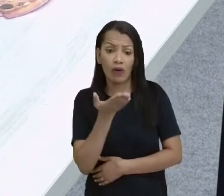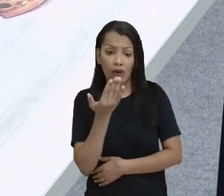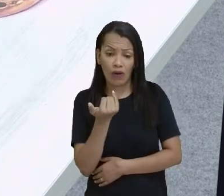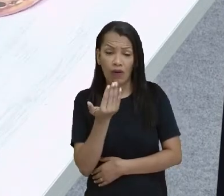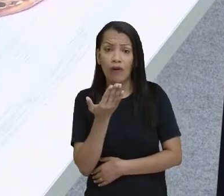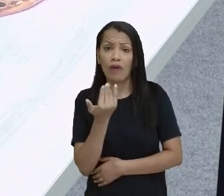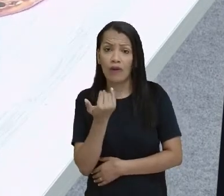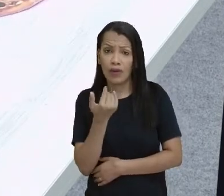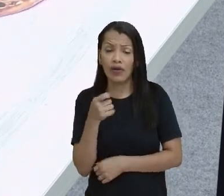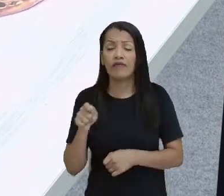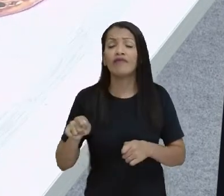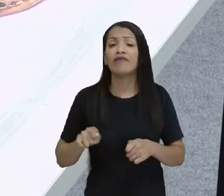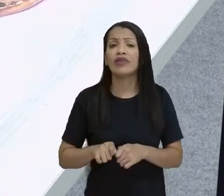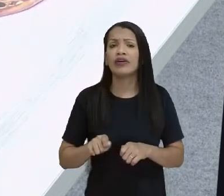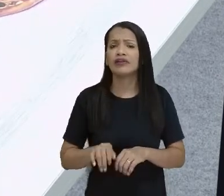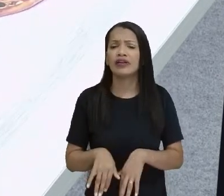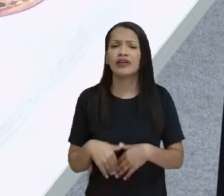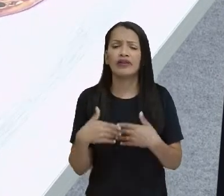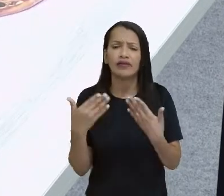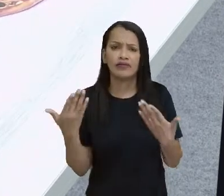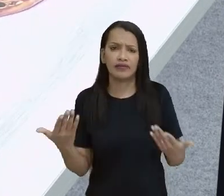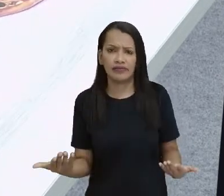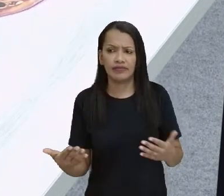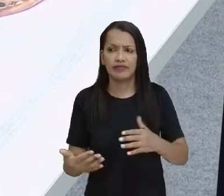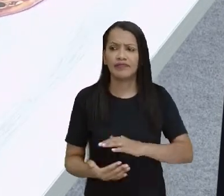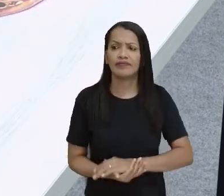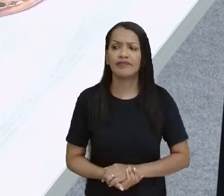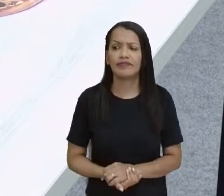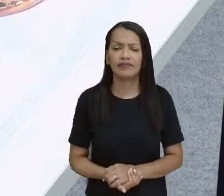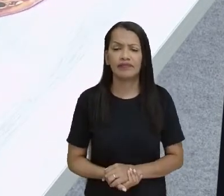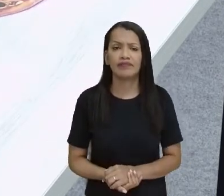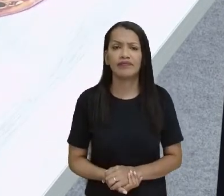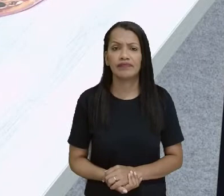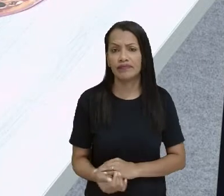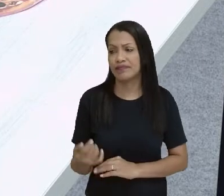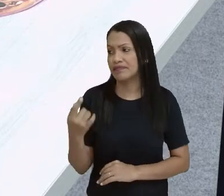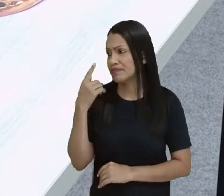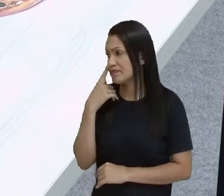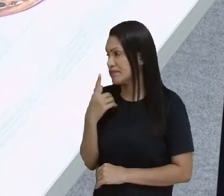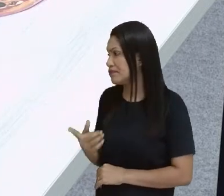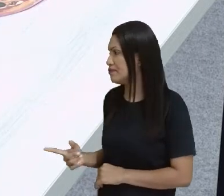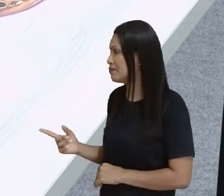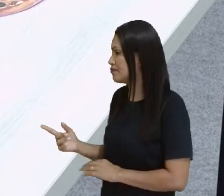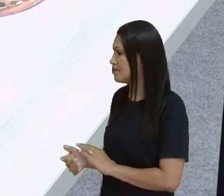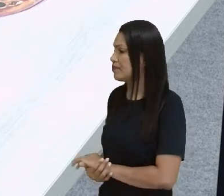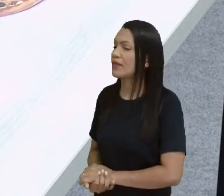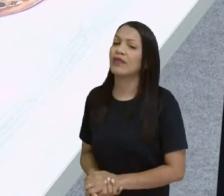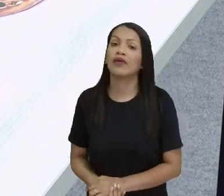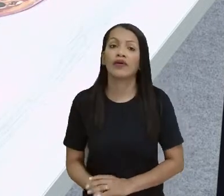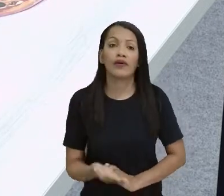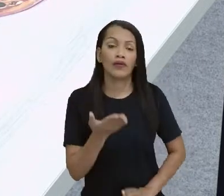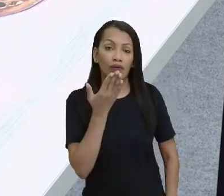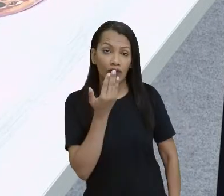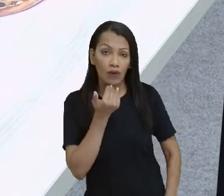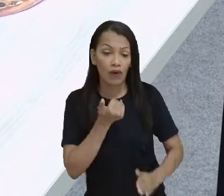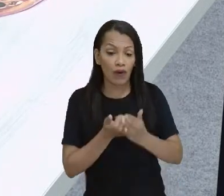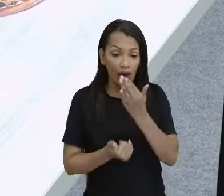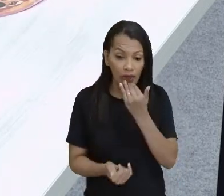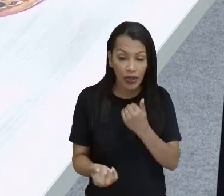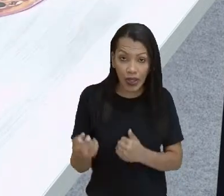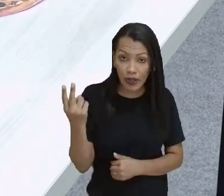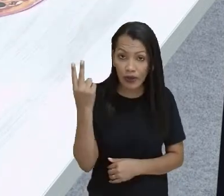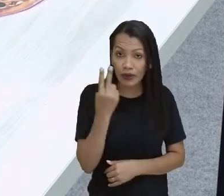eu vou fazer então? Eu vou comer, ó, 2 fatias, porque eu estou comendo a